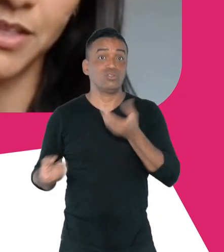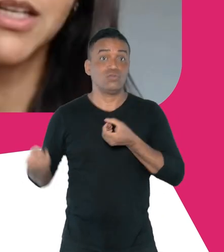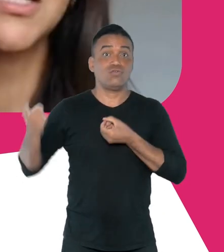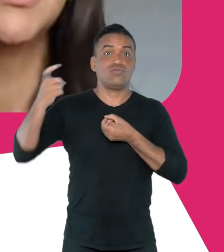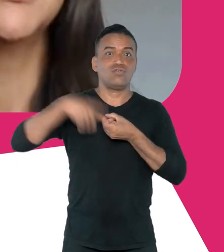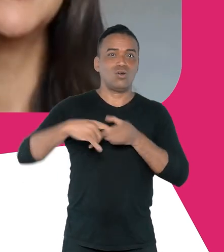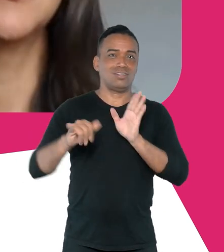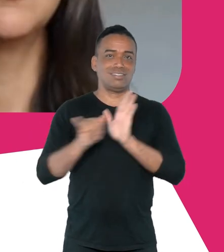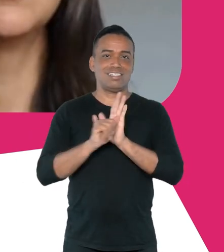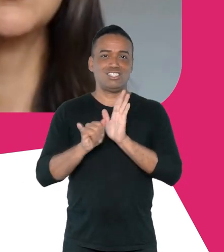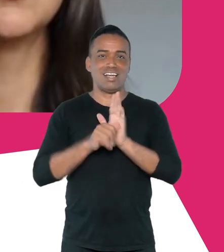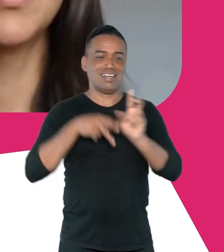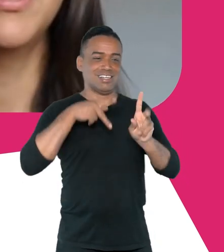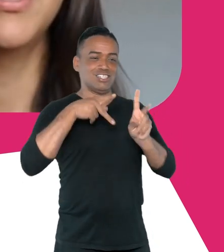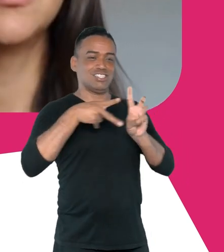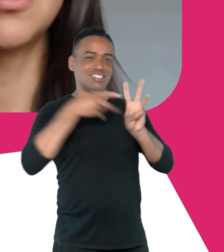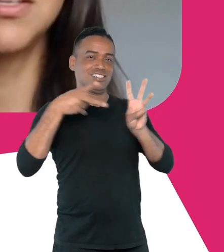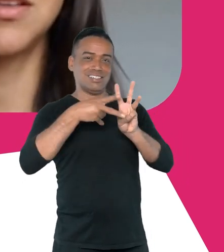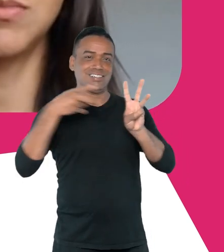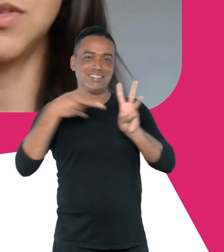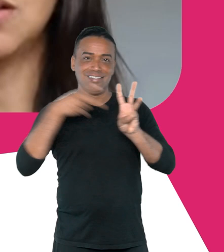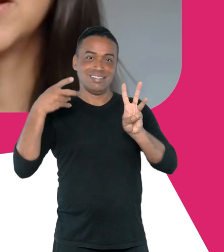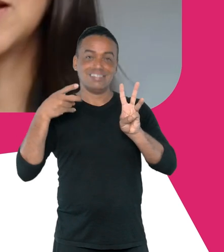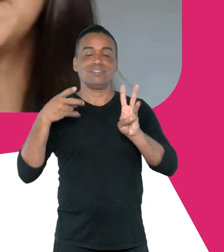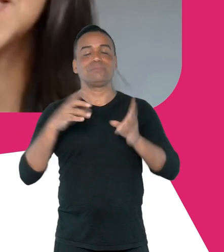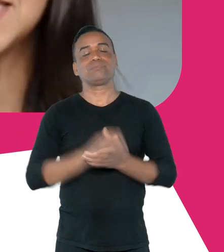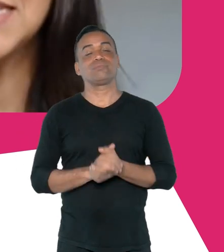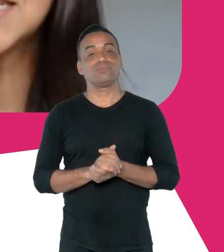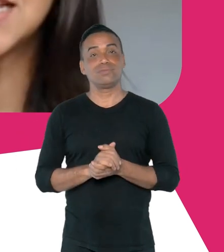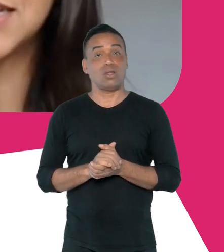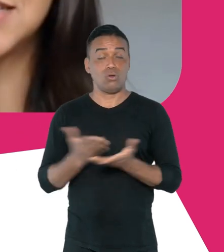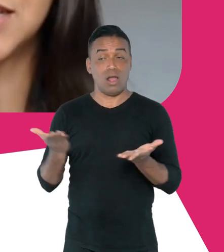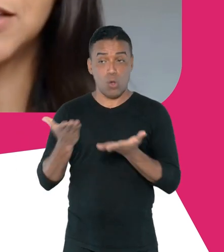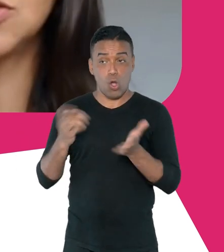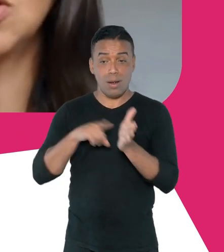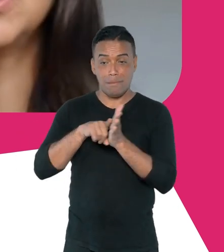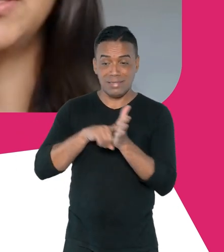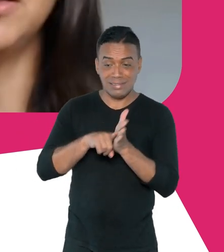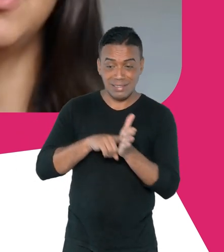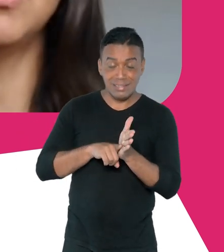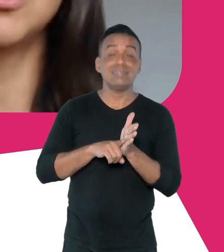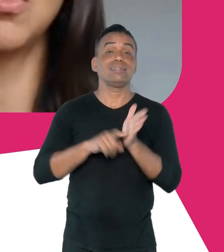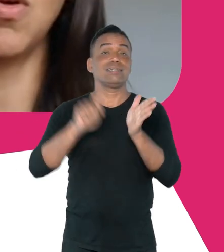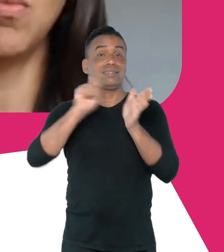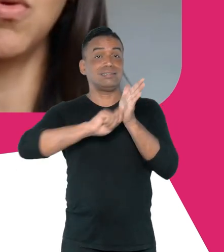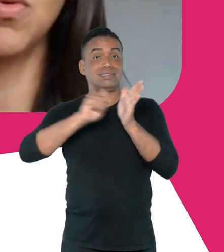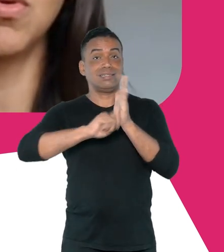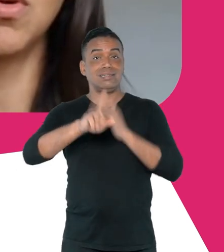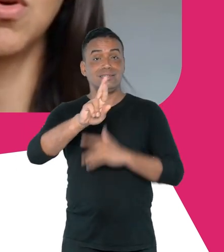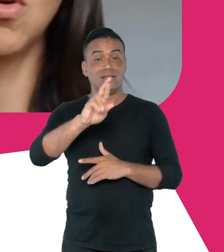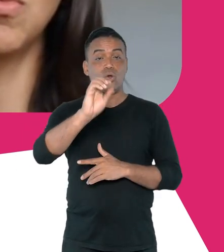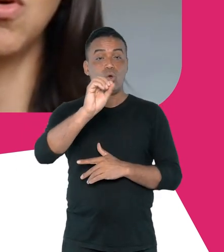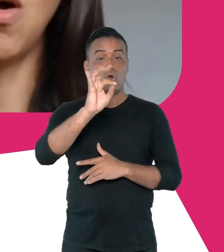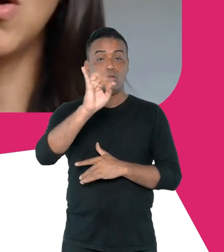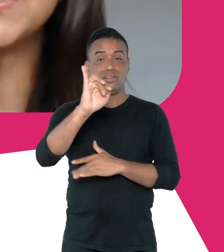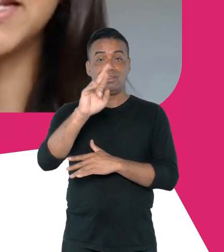indígena. Então, nós estamos agora na pesquisa e na escrita do roteiro. Eu estou